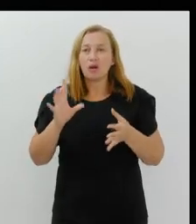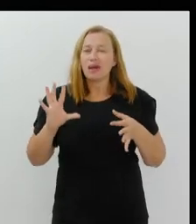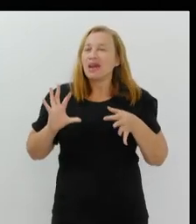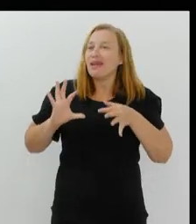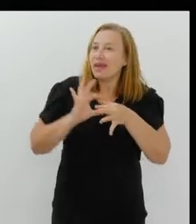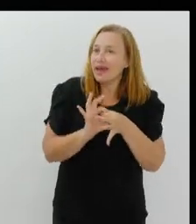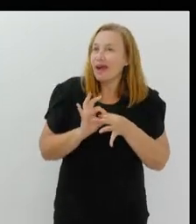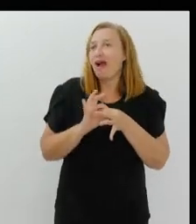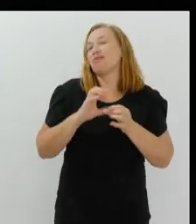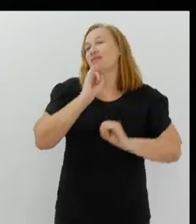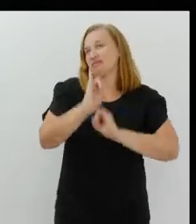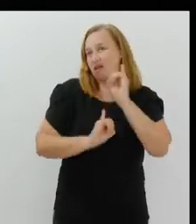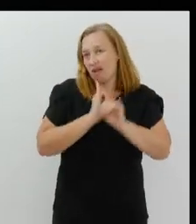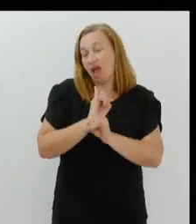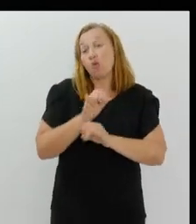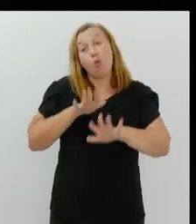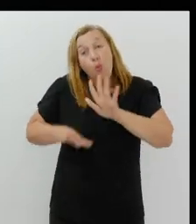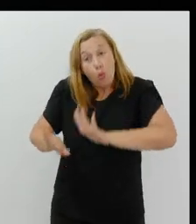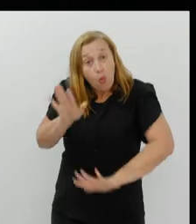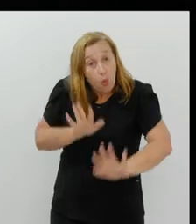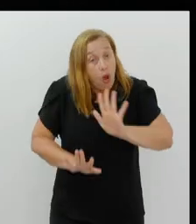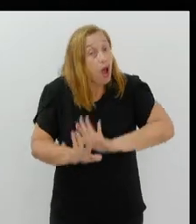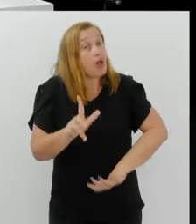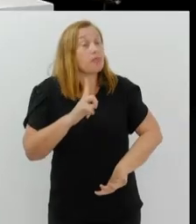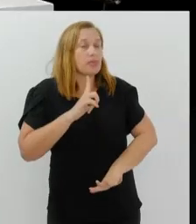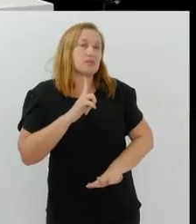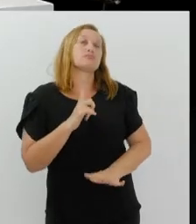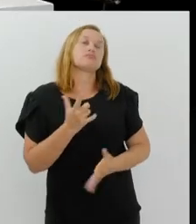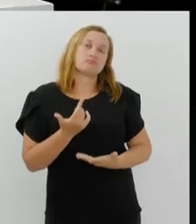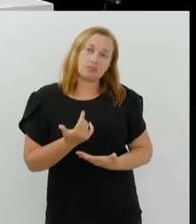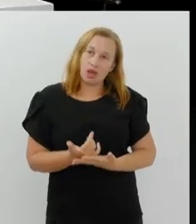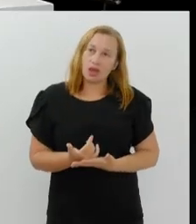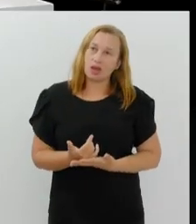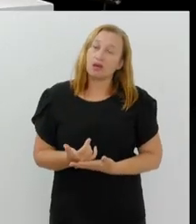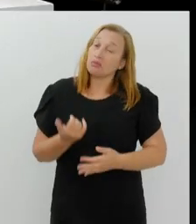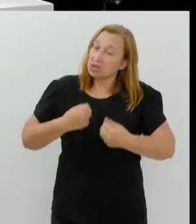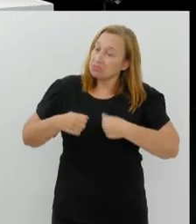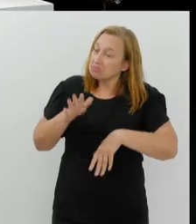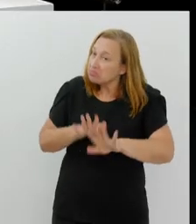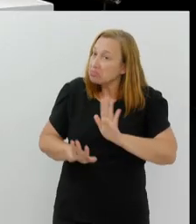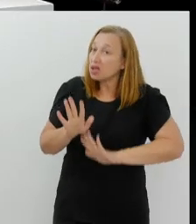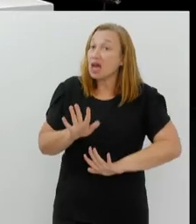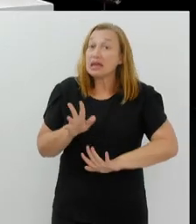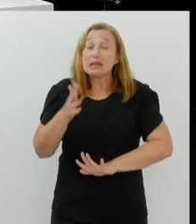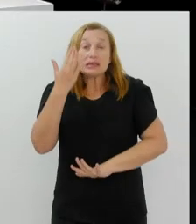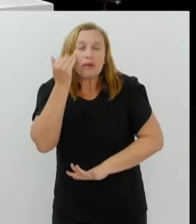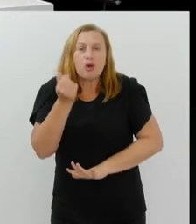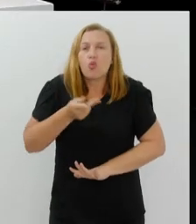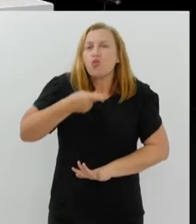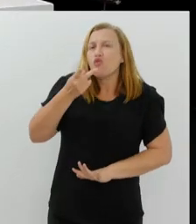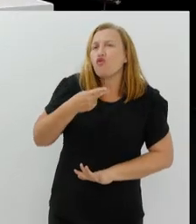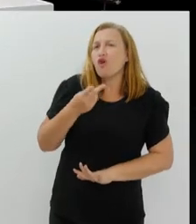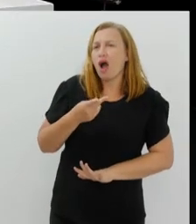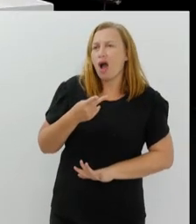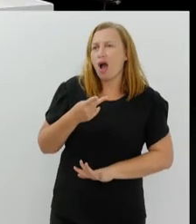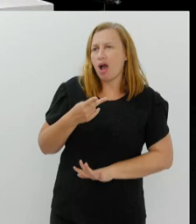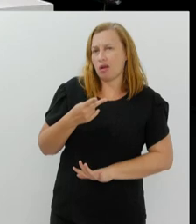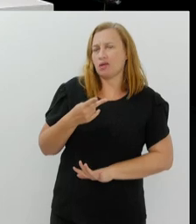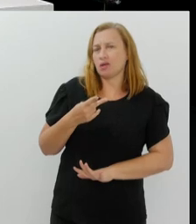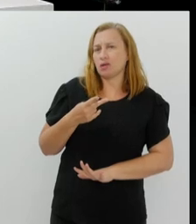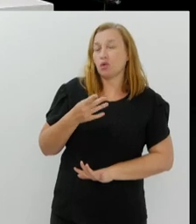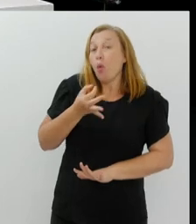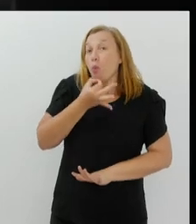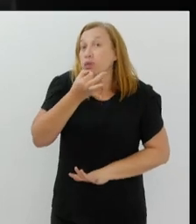ligado à internet, Aí a isso. gente tem que ter muito cuidado, né, quando se Muito. fala em internet, né? Hoje em dia Muito. você tem que se policiar, tem que saber o que fala, Sim.